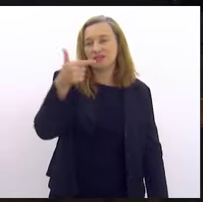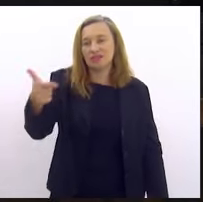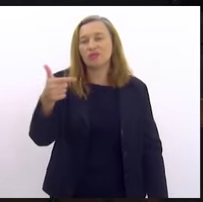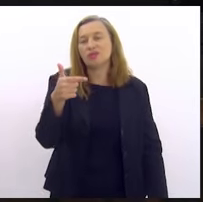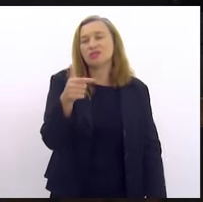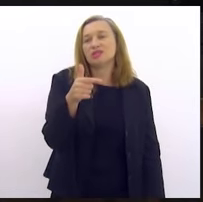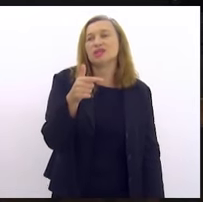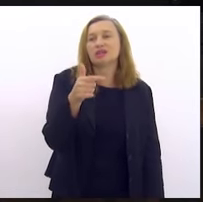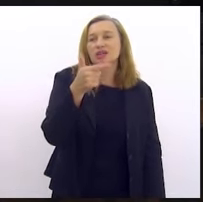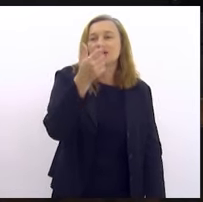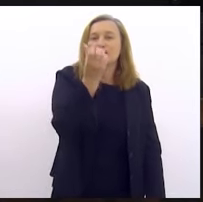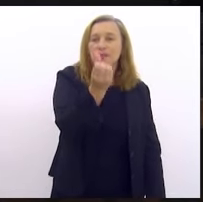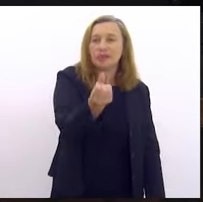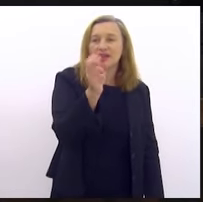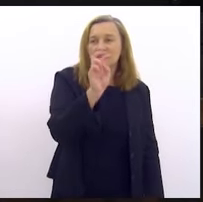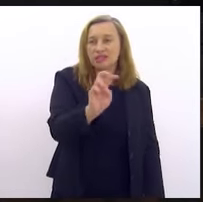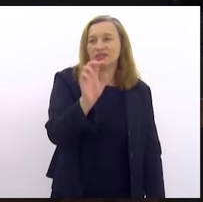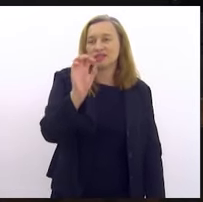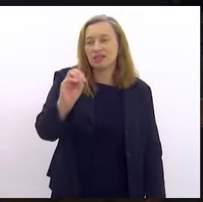6102/22,